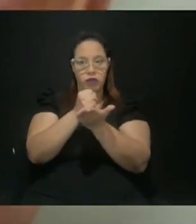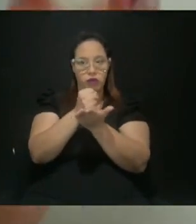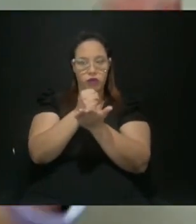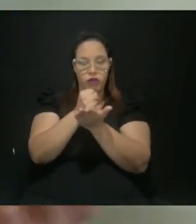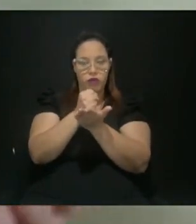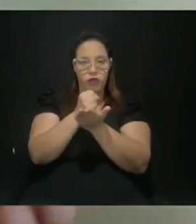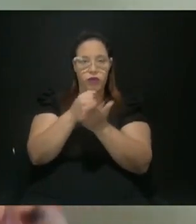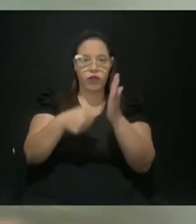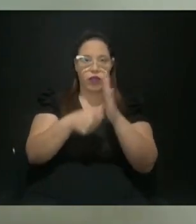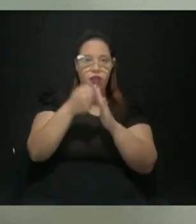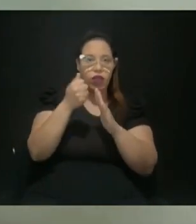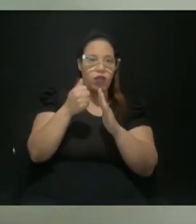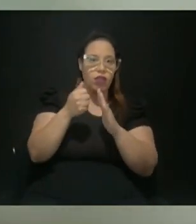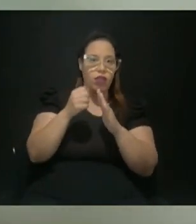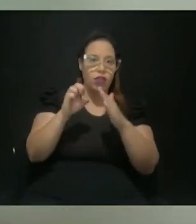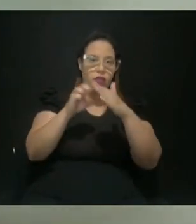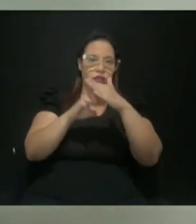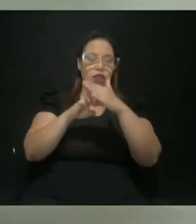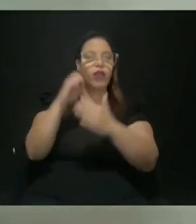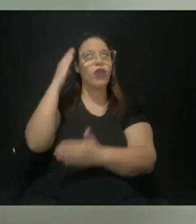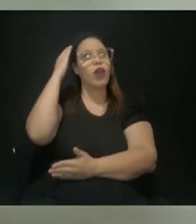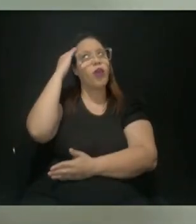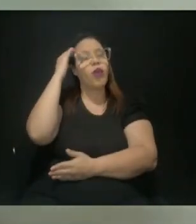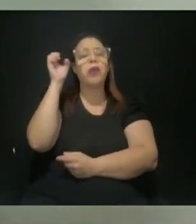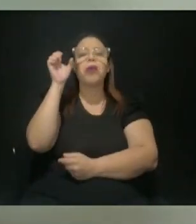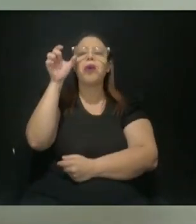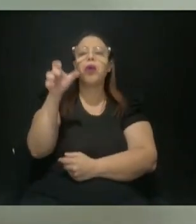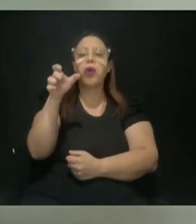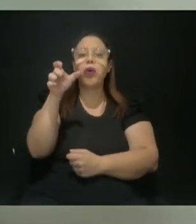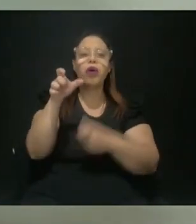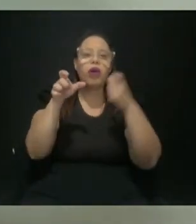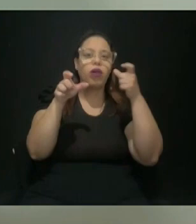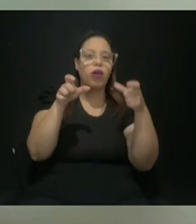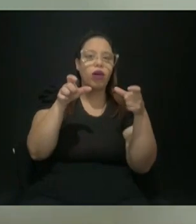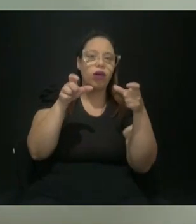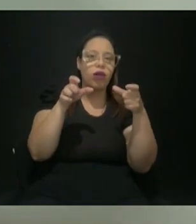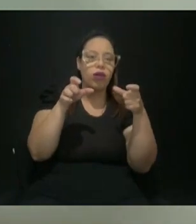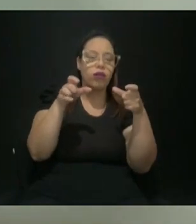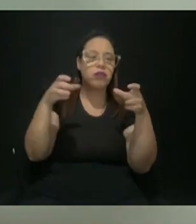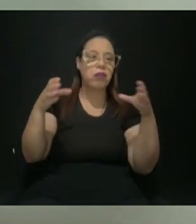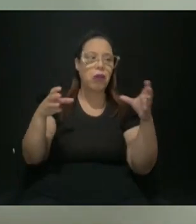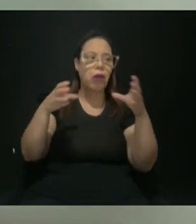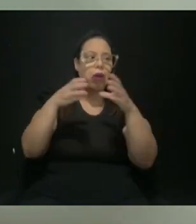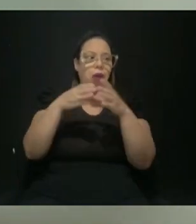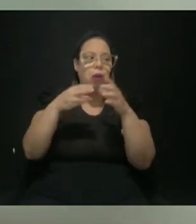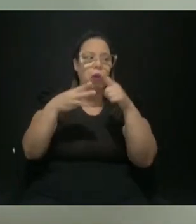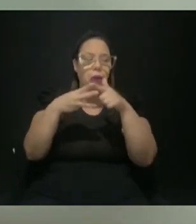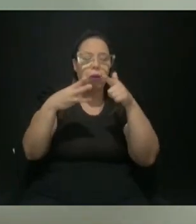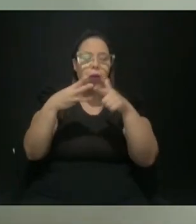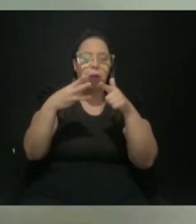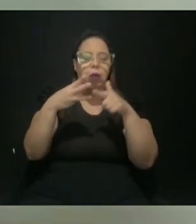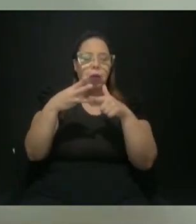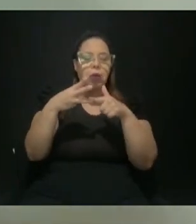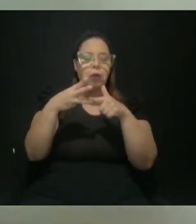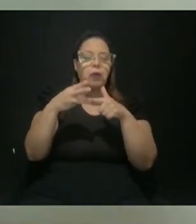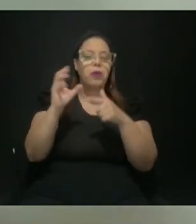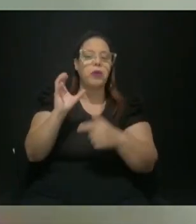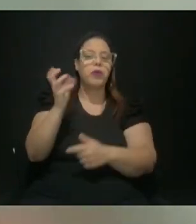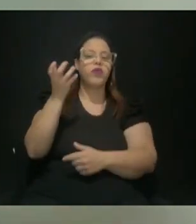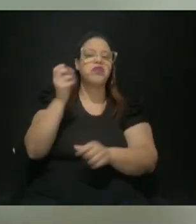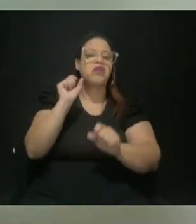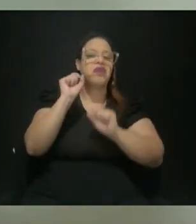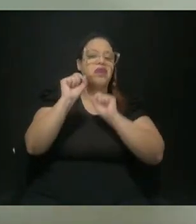é a empresa entender aonde que emite, né? Dentro ali dos três escopos que existem, né? Quais que são as